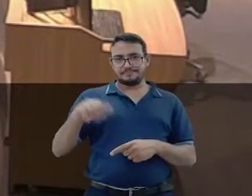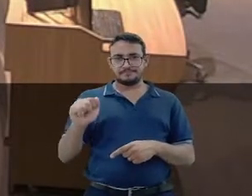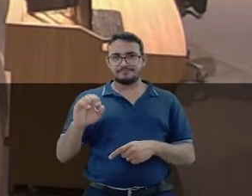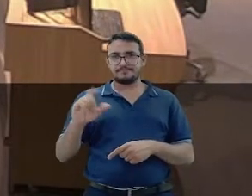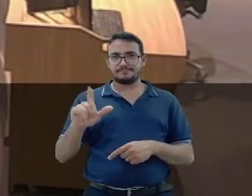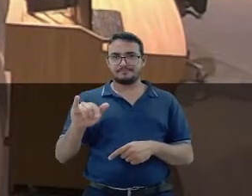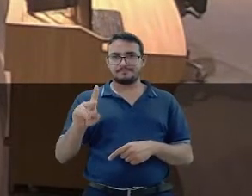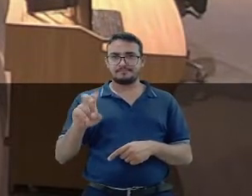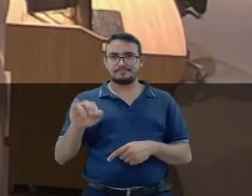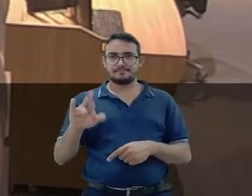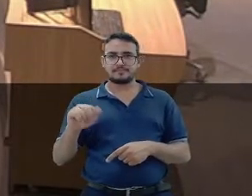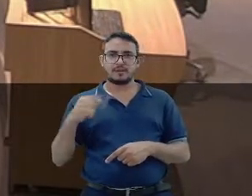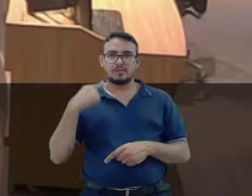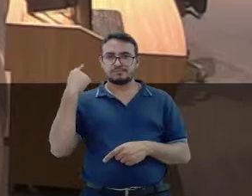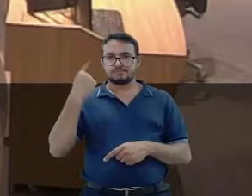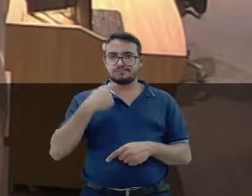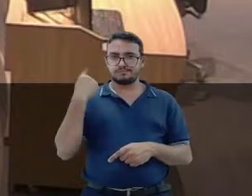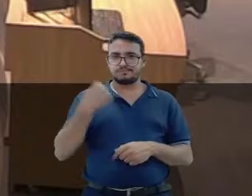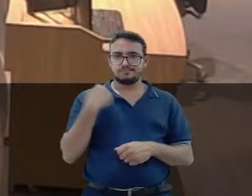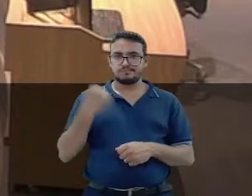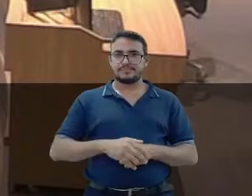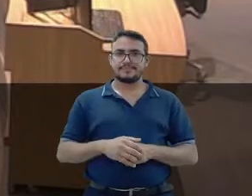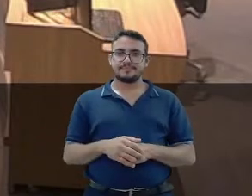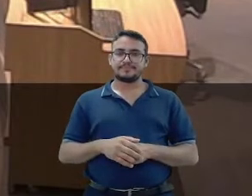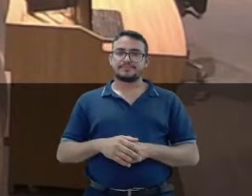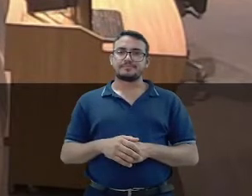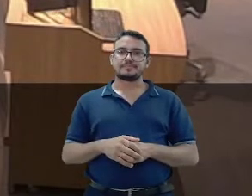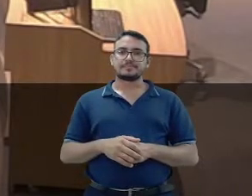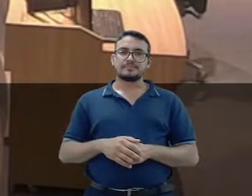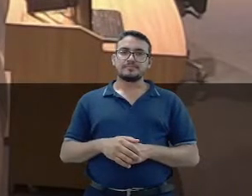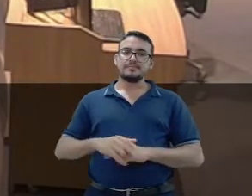Oliveira, advogada das recorrentes reclamadas.